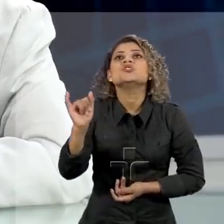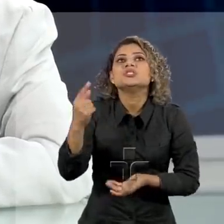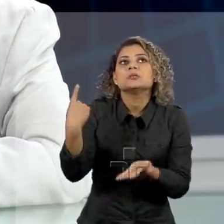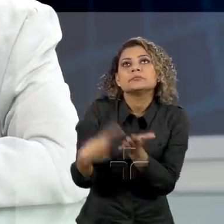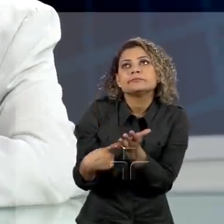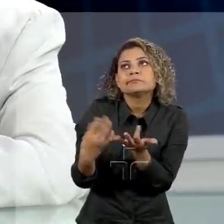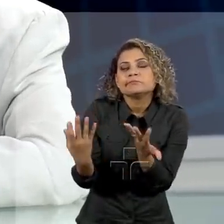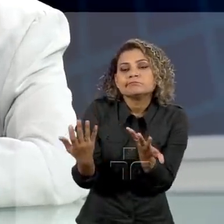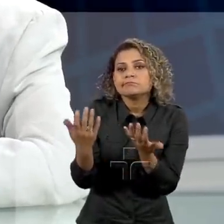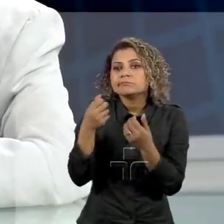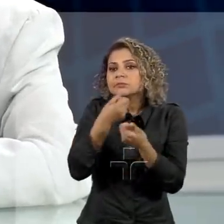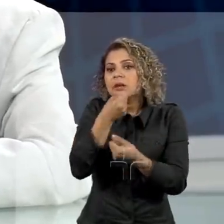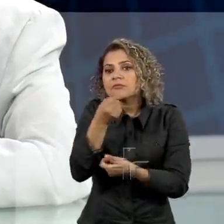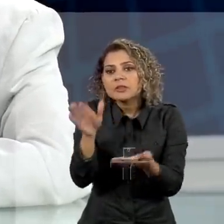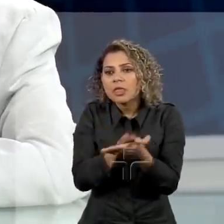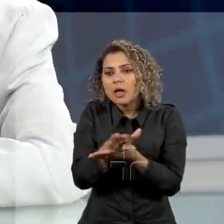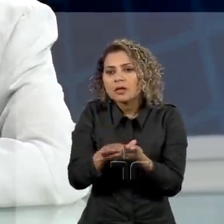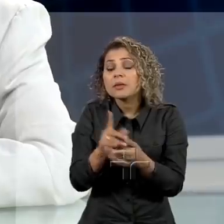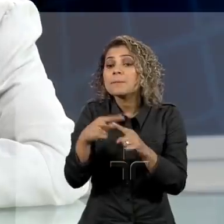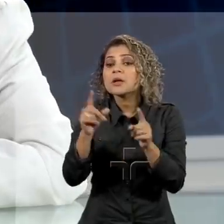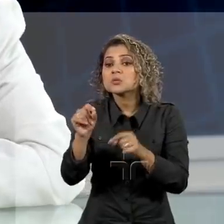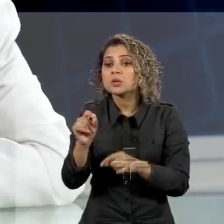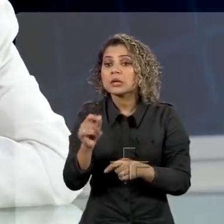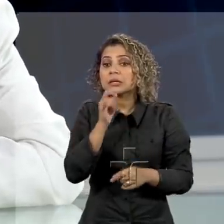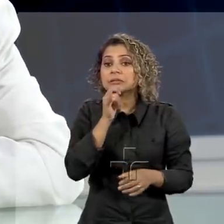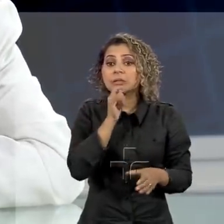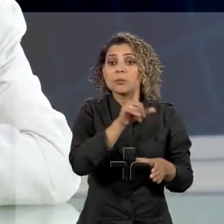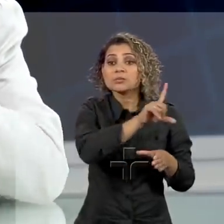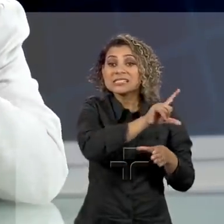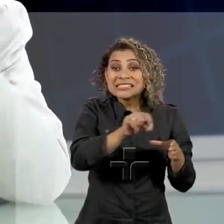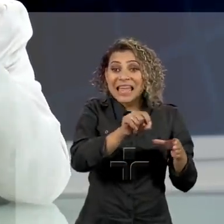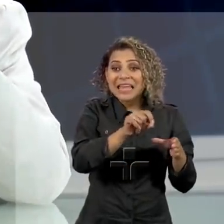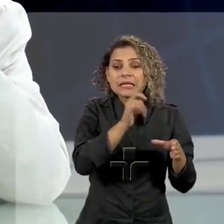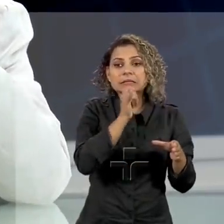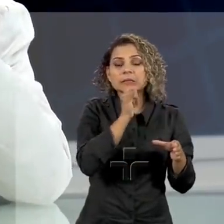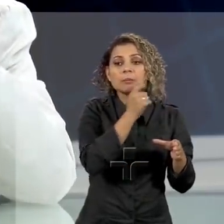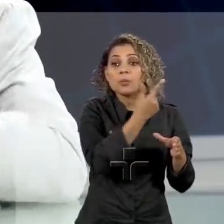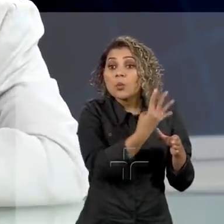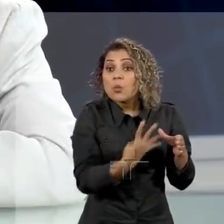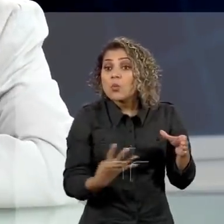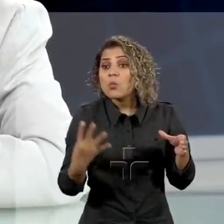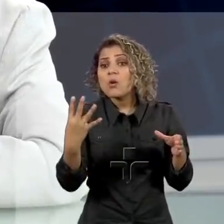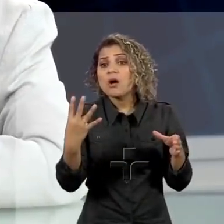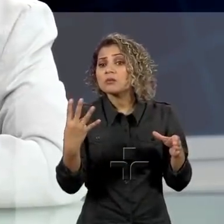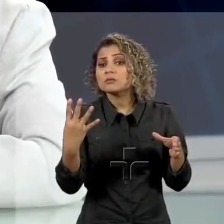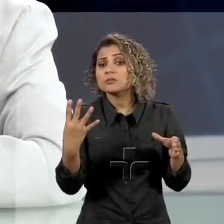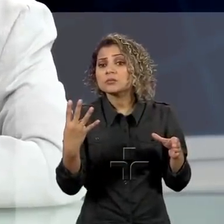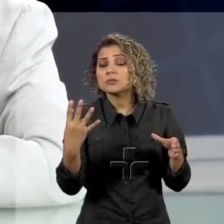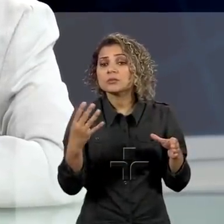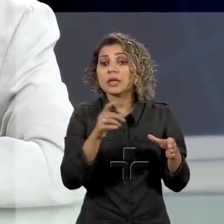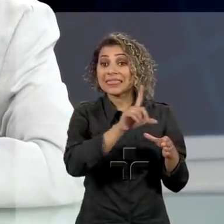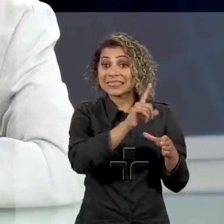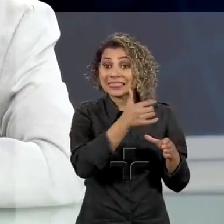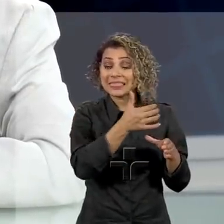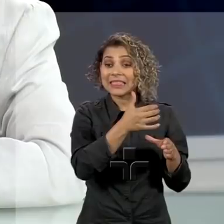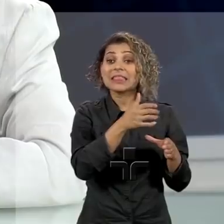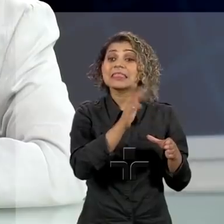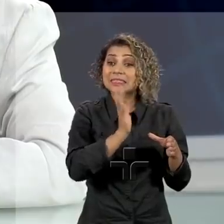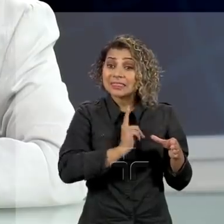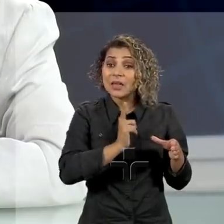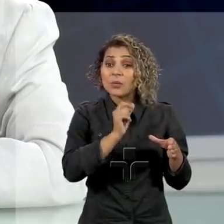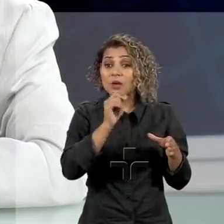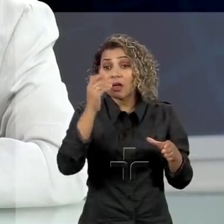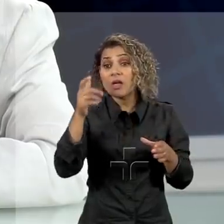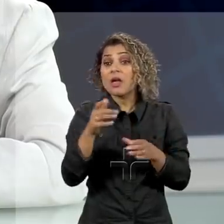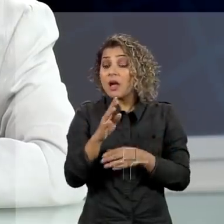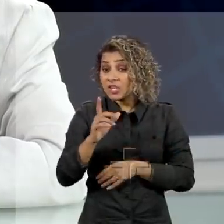assim, tipo, a cada 6 brasileiros, né? 4, era algum número assim bem alto, mas um pouco mais da metade, mais alto, entende